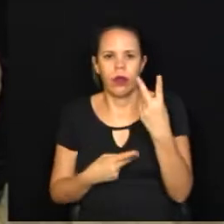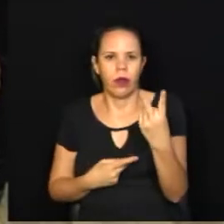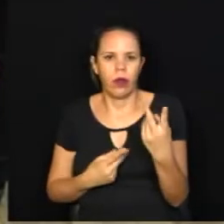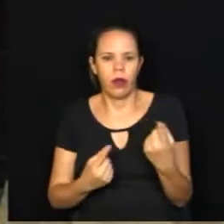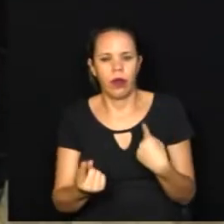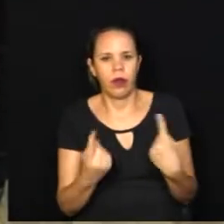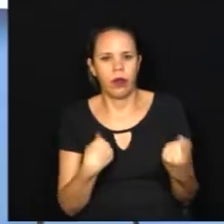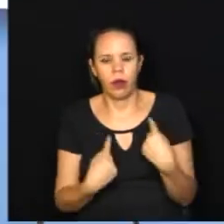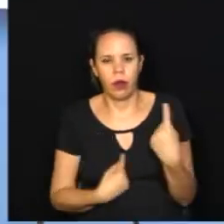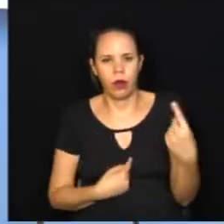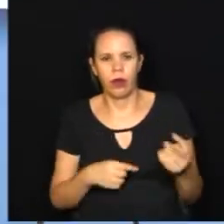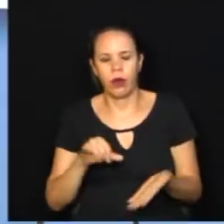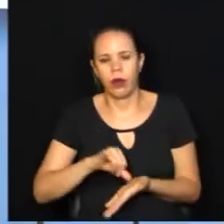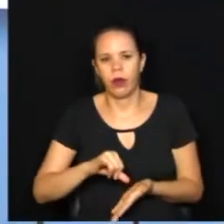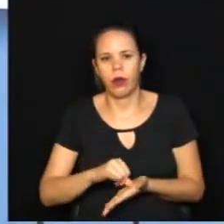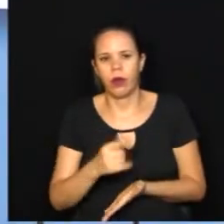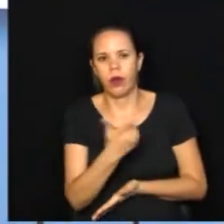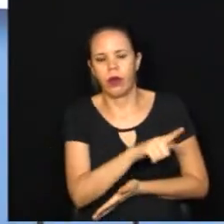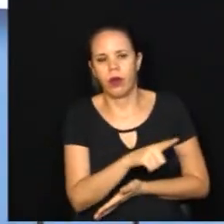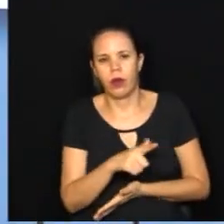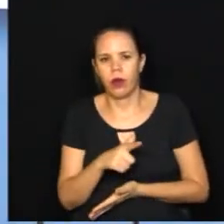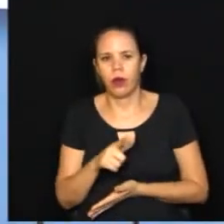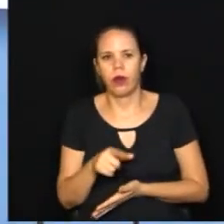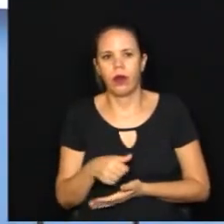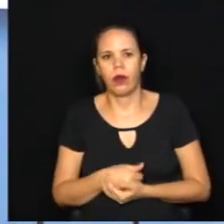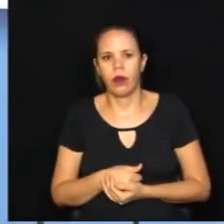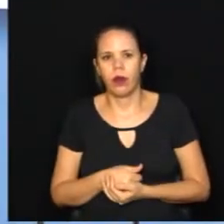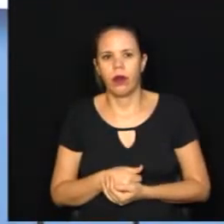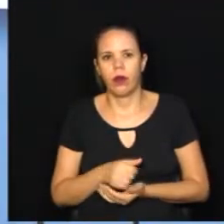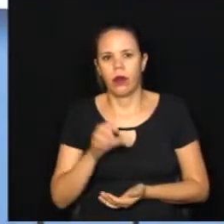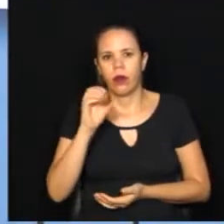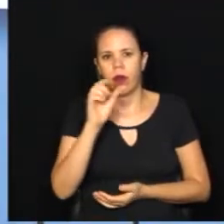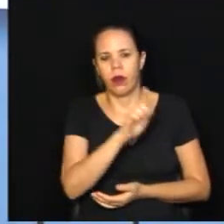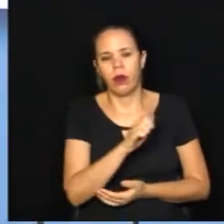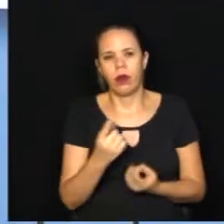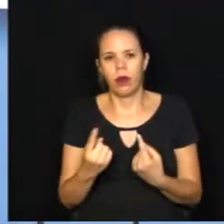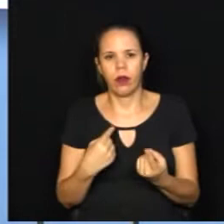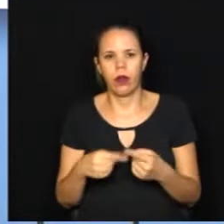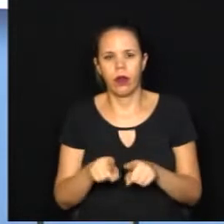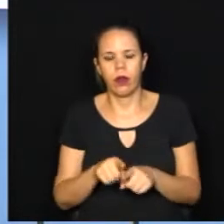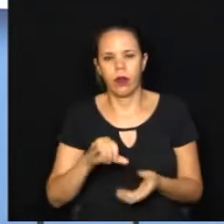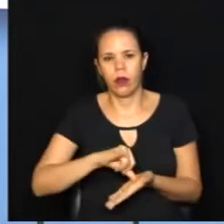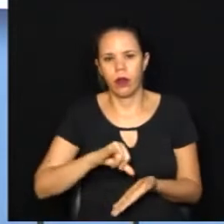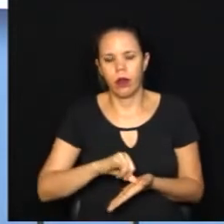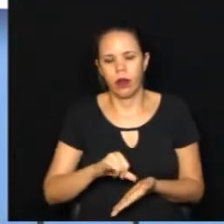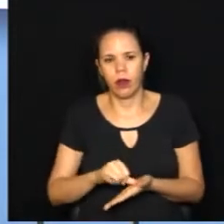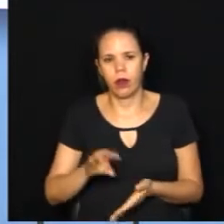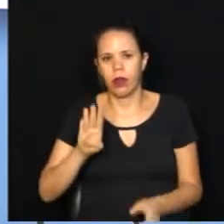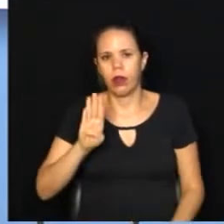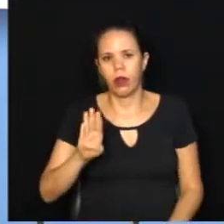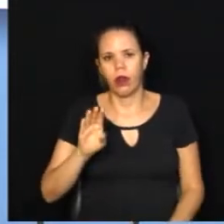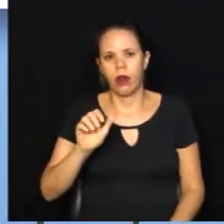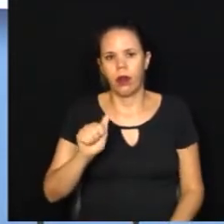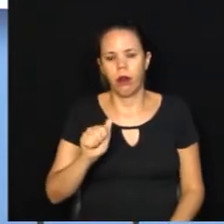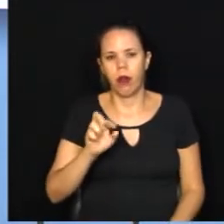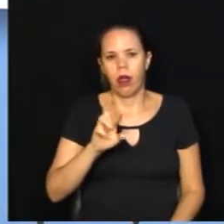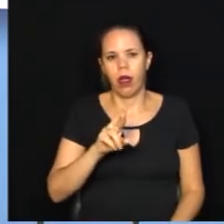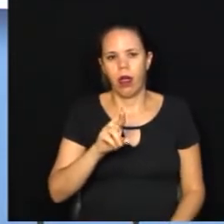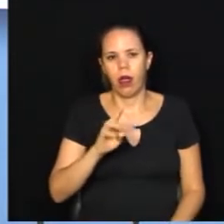Chapadão, 71 casos confirmados, Jardim Satélite Íris, que compreende 58 casos